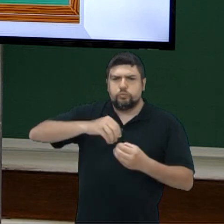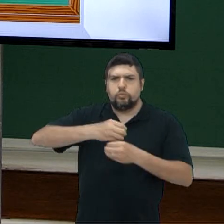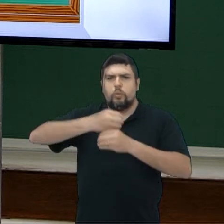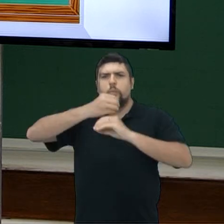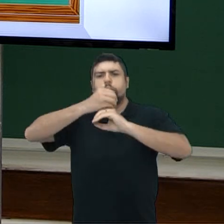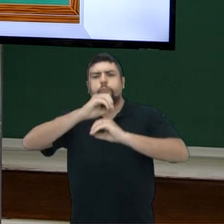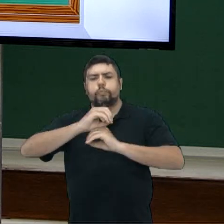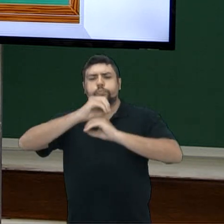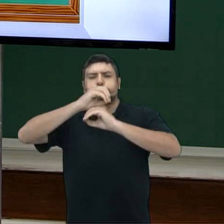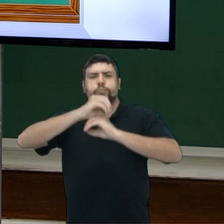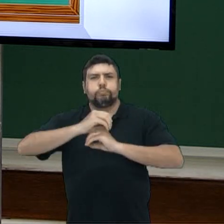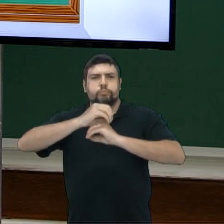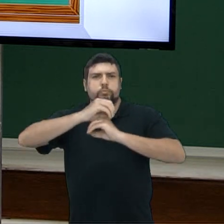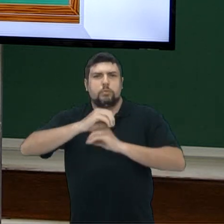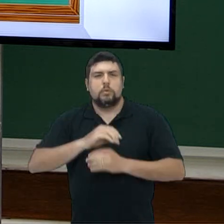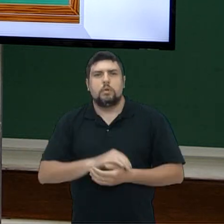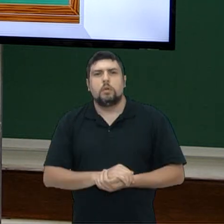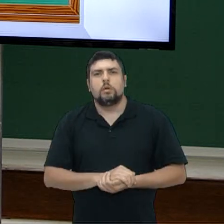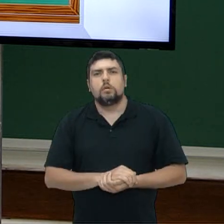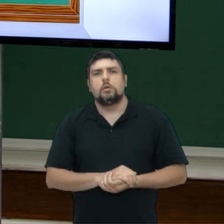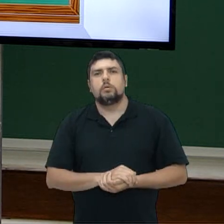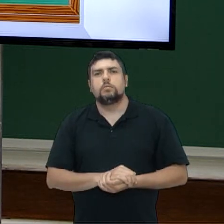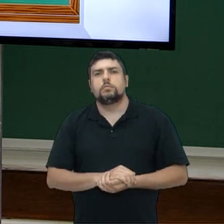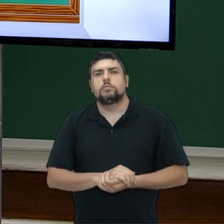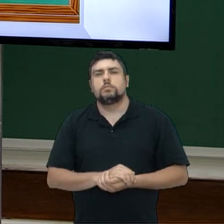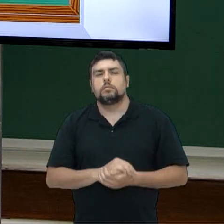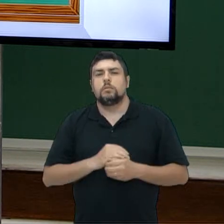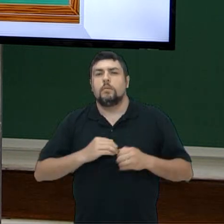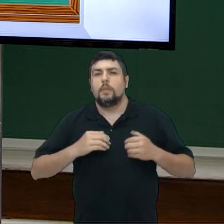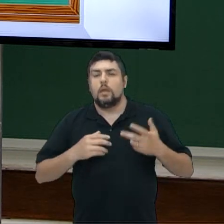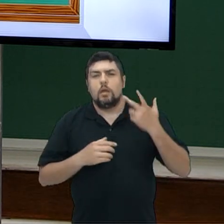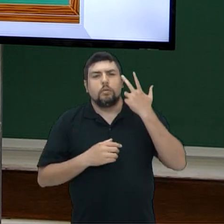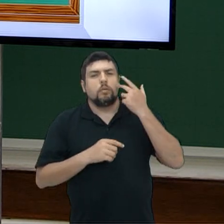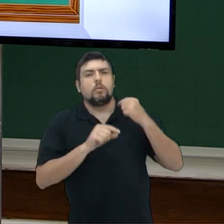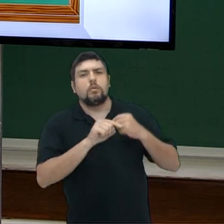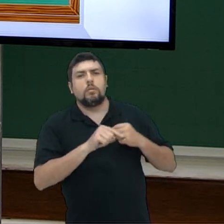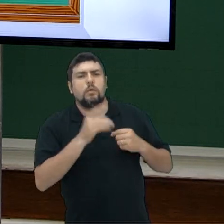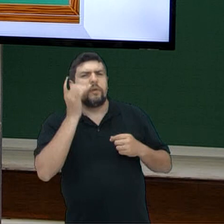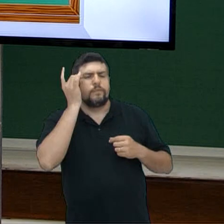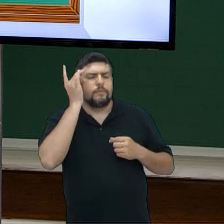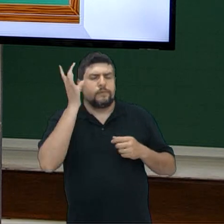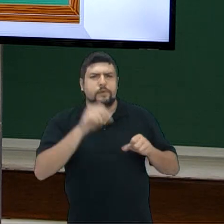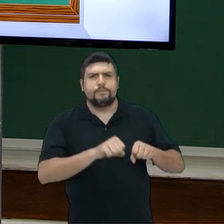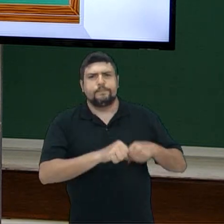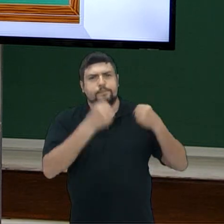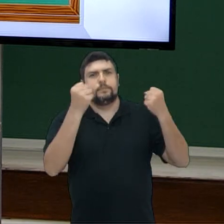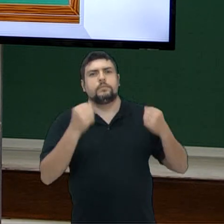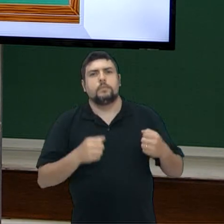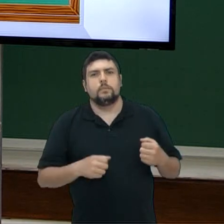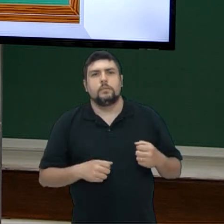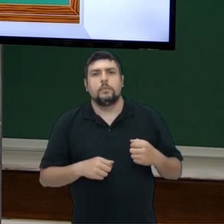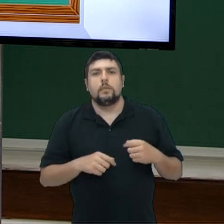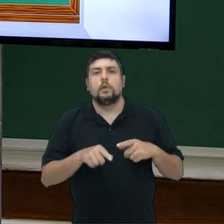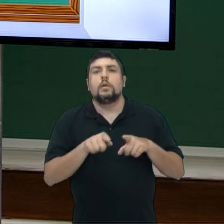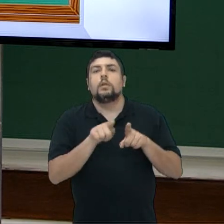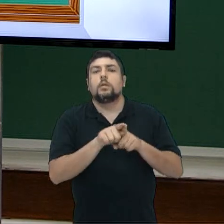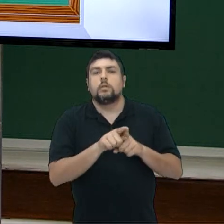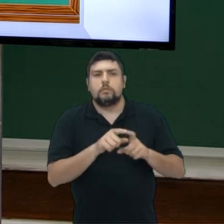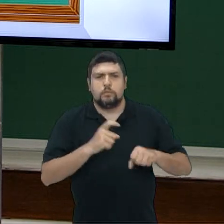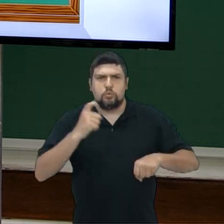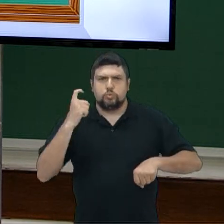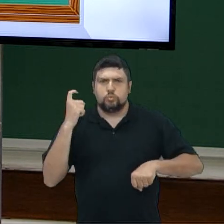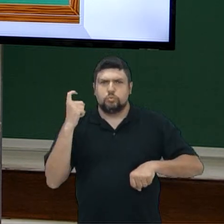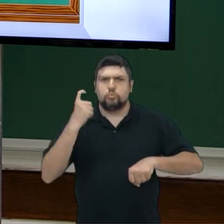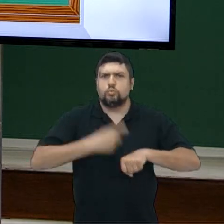apolar. Baixa tenacidade, normalmente eles são, geralmente são quebradiços e possuem elevada